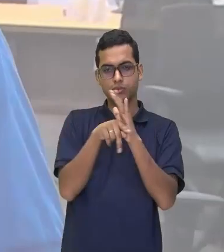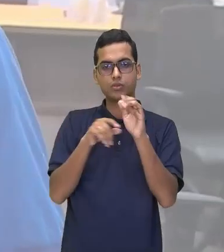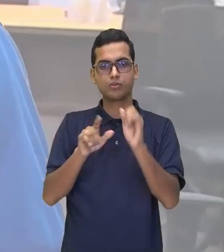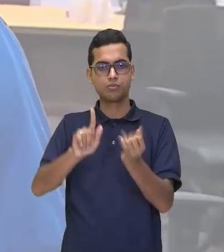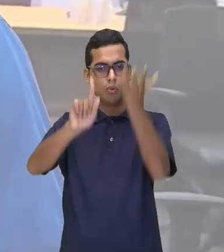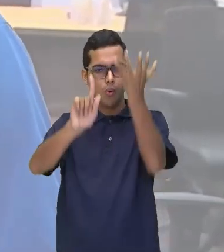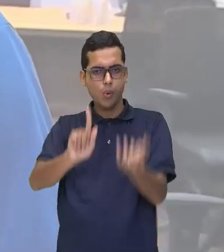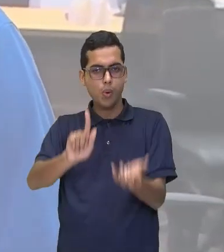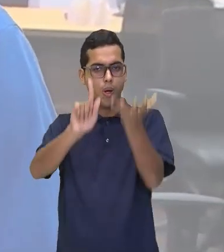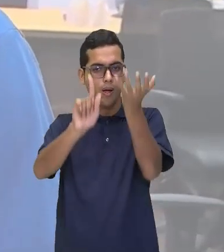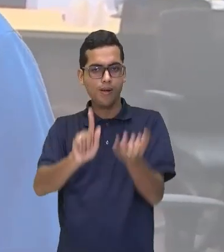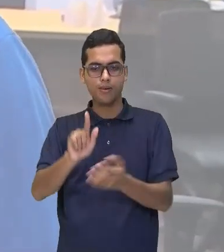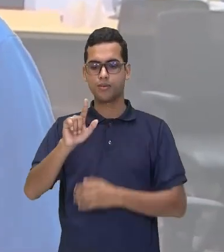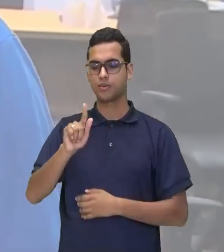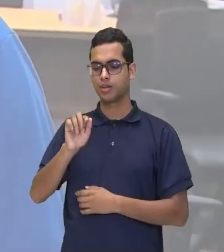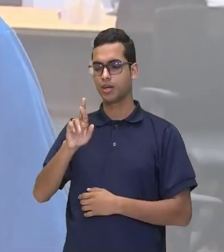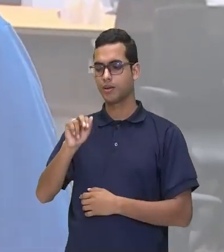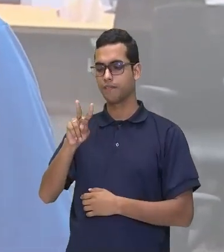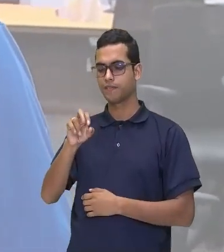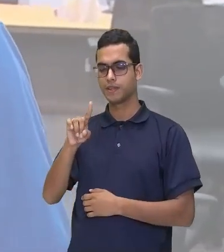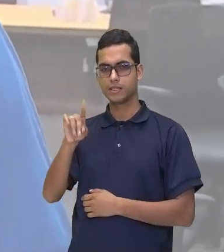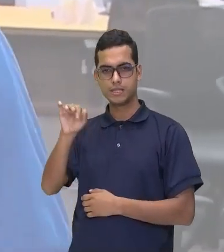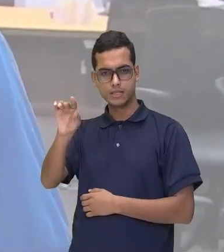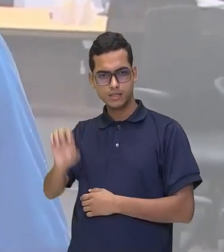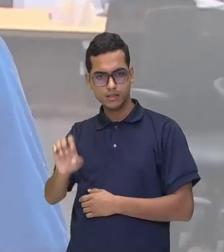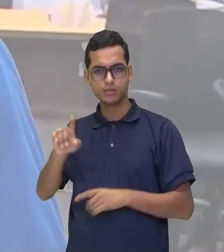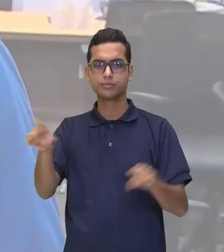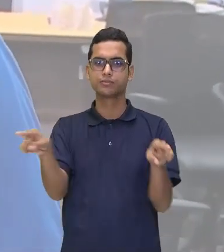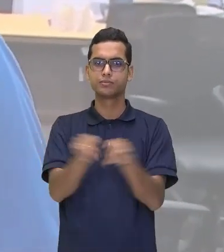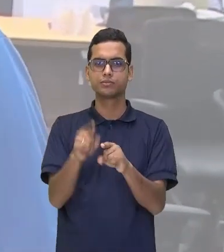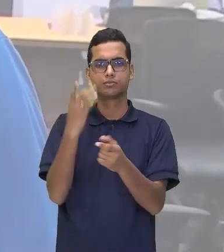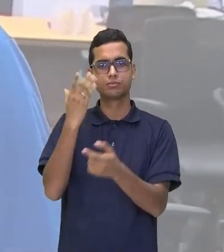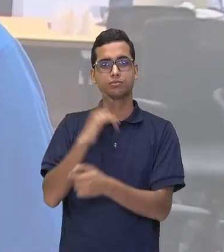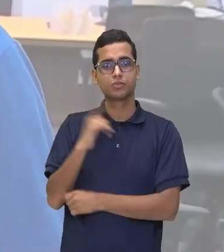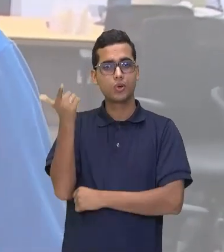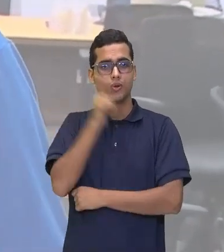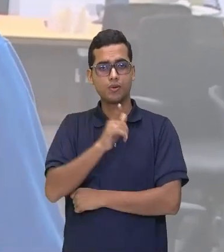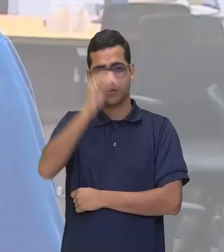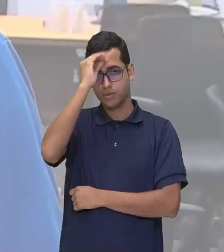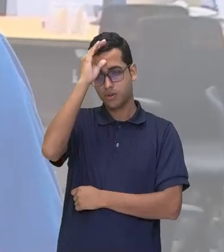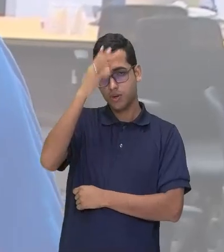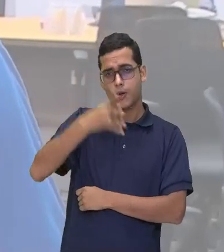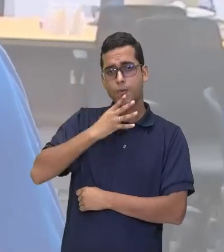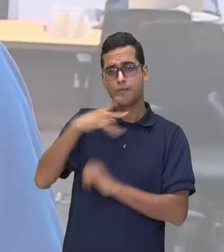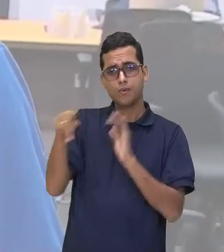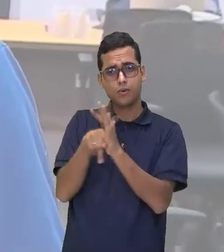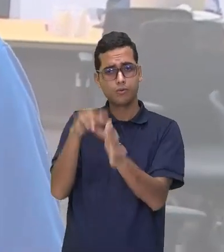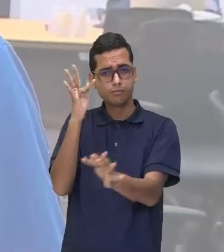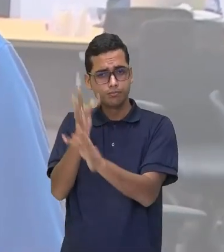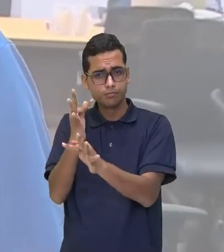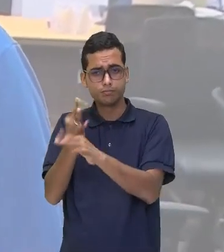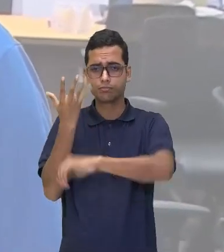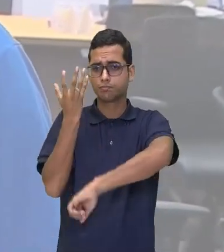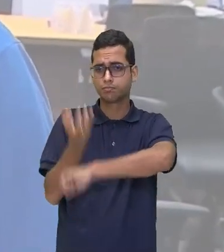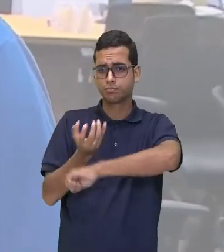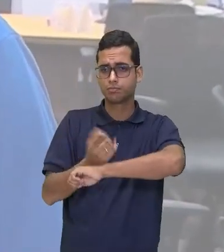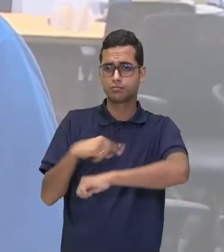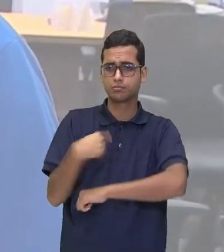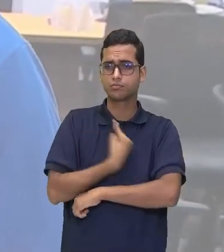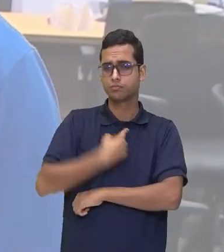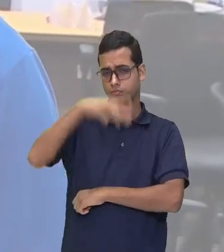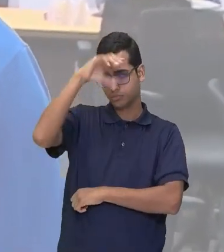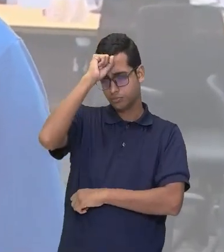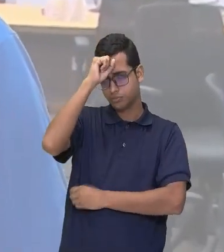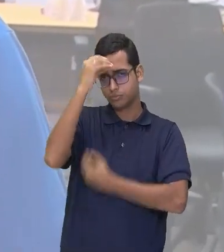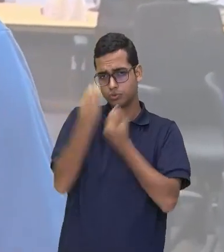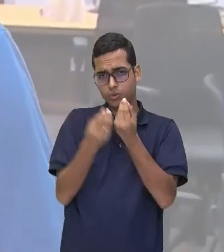mais importantes, né, porque é através dele que a gente consegue conhecer o meio físico onde vivemos. Então é através desse componente, né, que a gente aprende como reage,